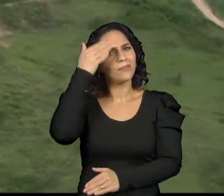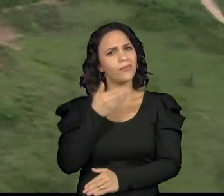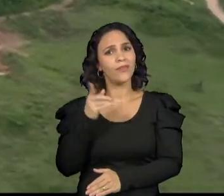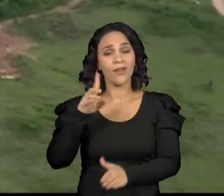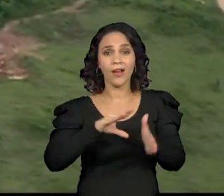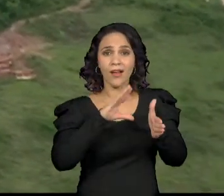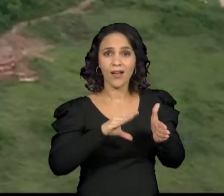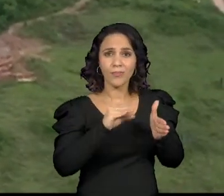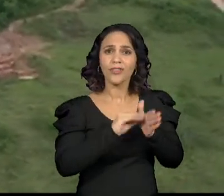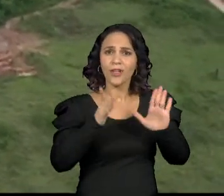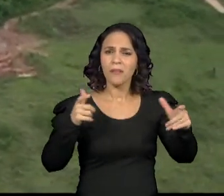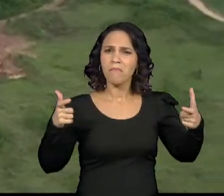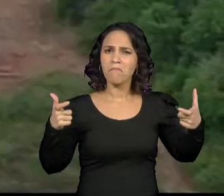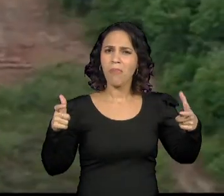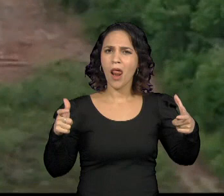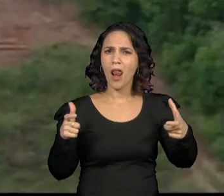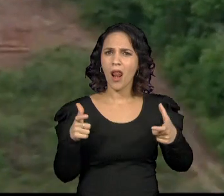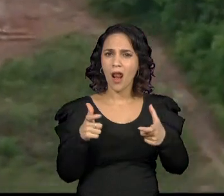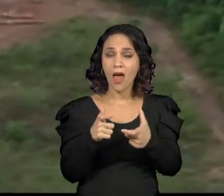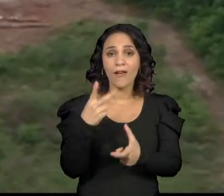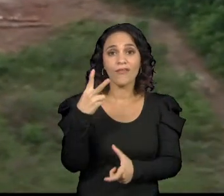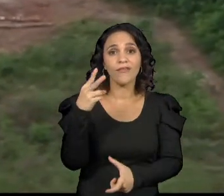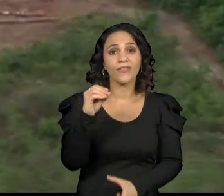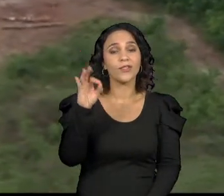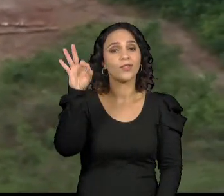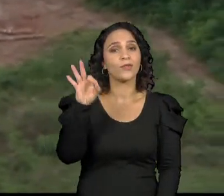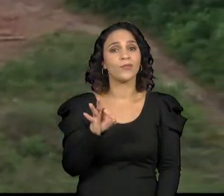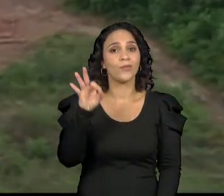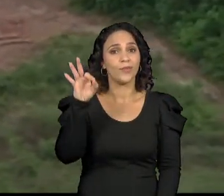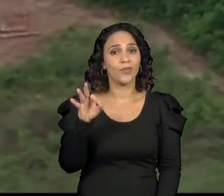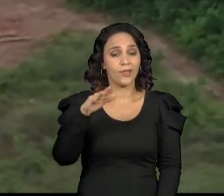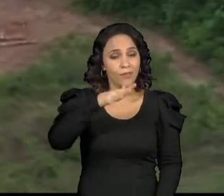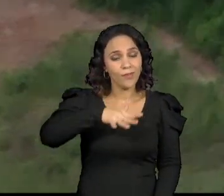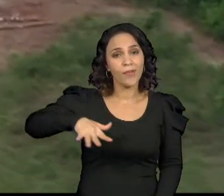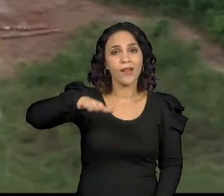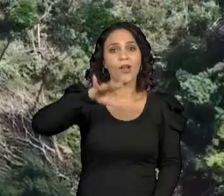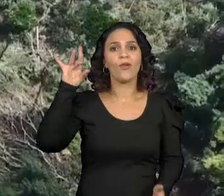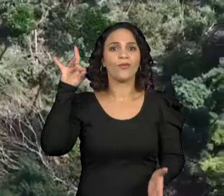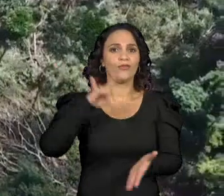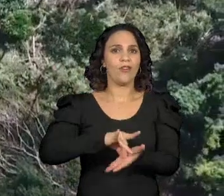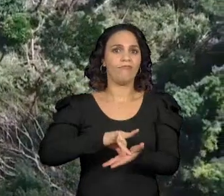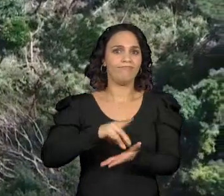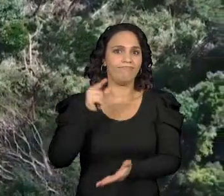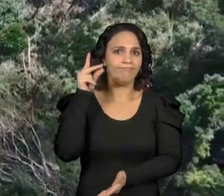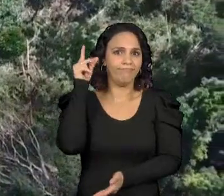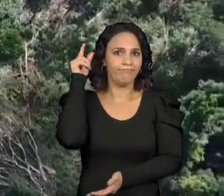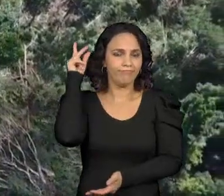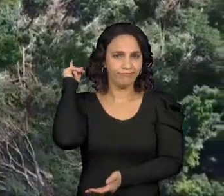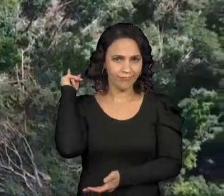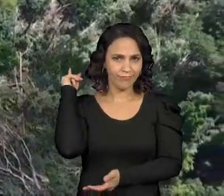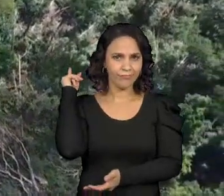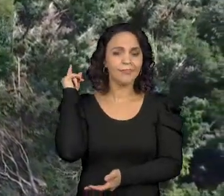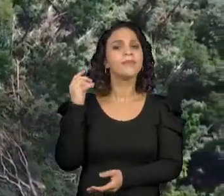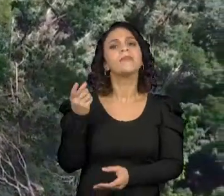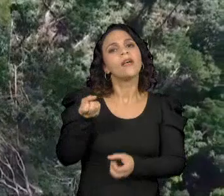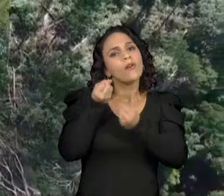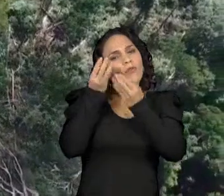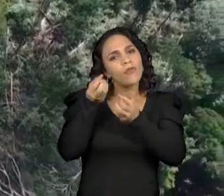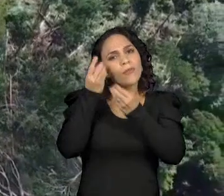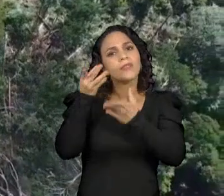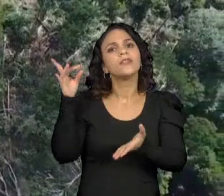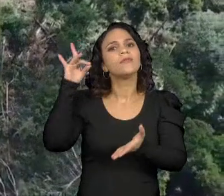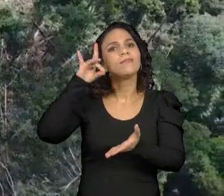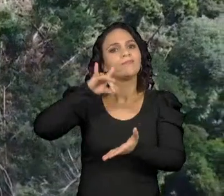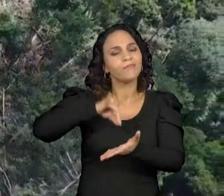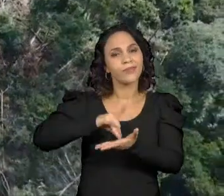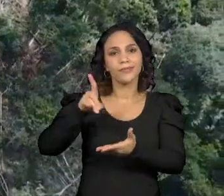Amazônia perdeu pelo menos 20% de sua área originária. Dados oficiais do programa PRODES